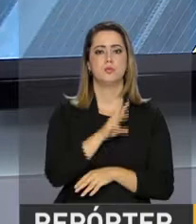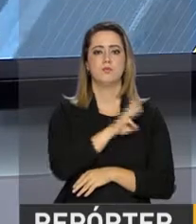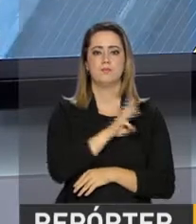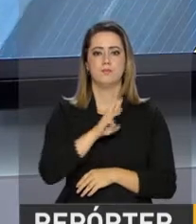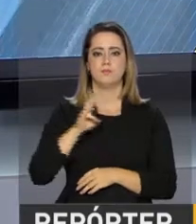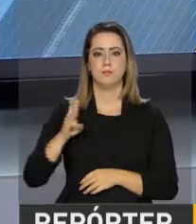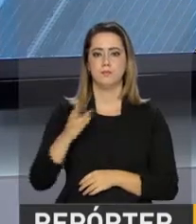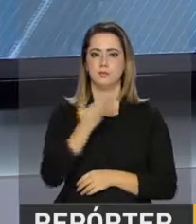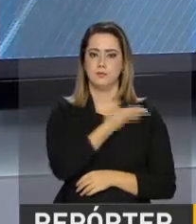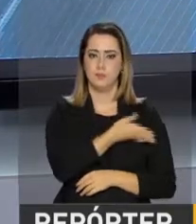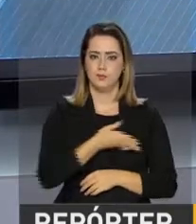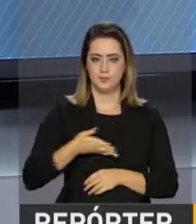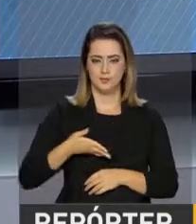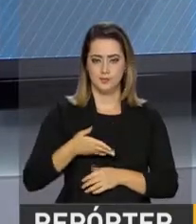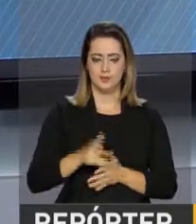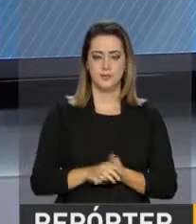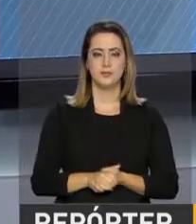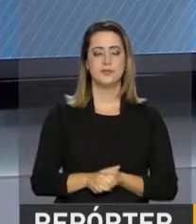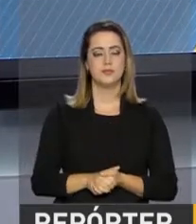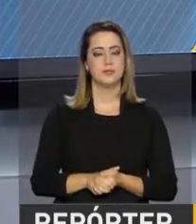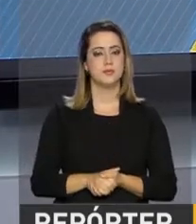página